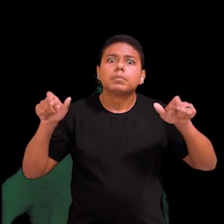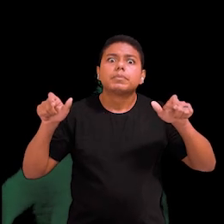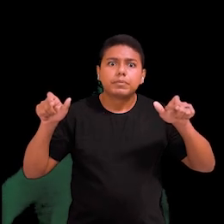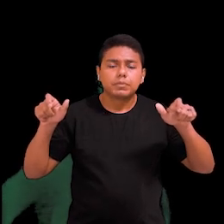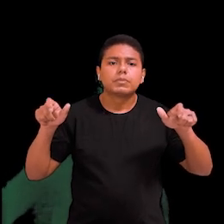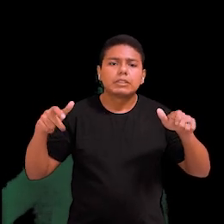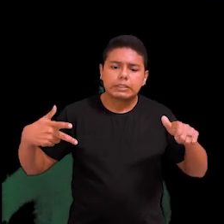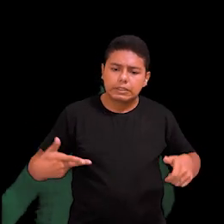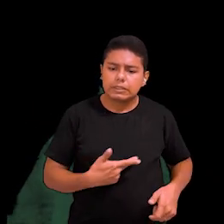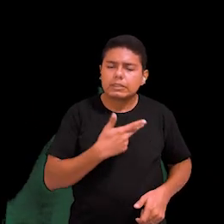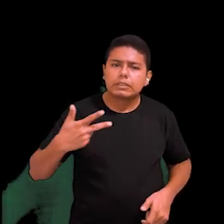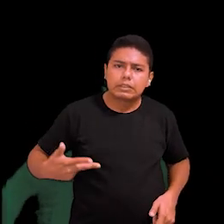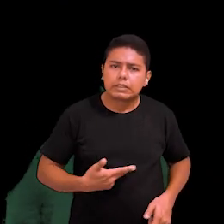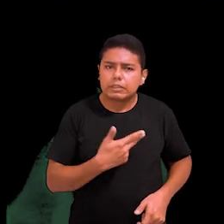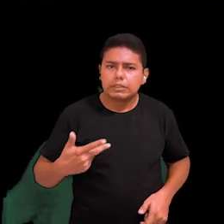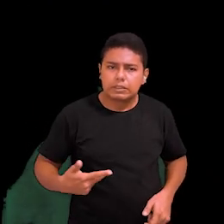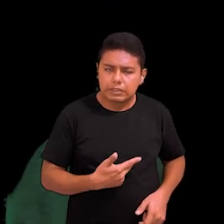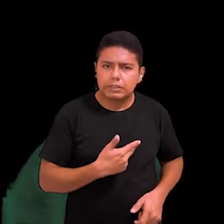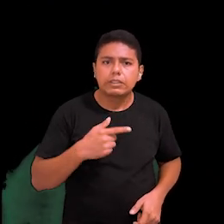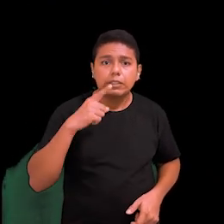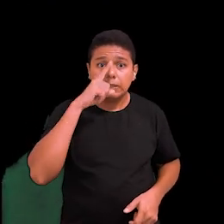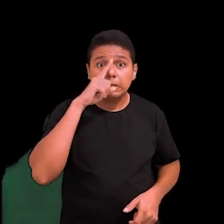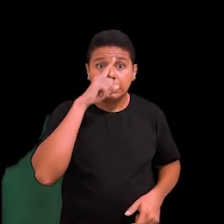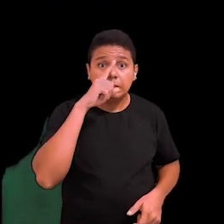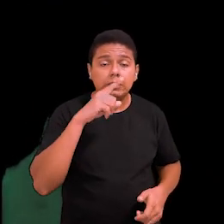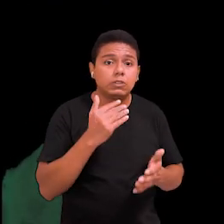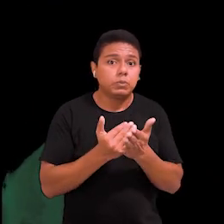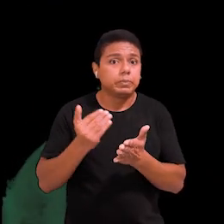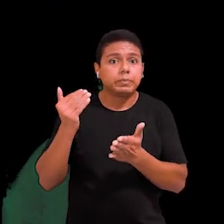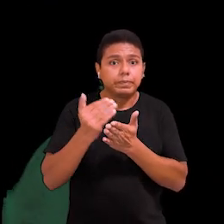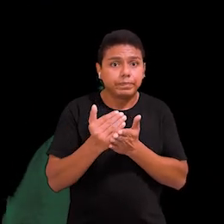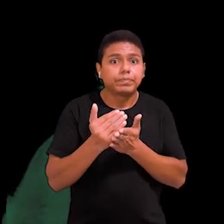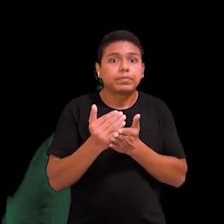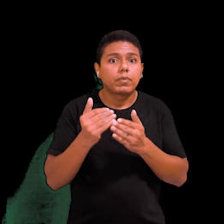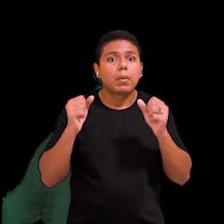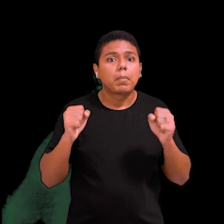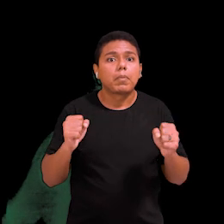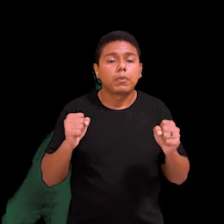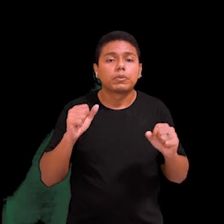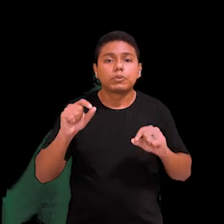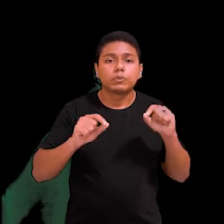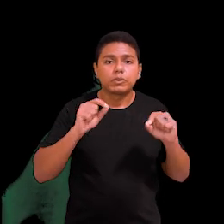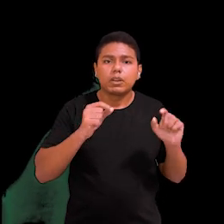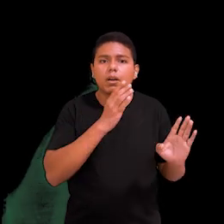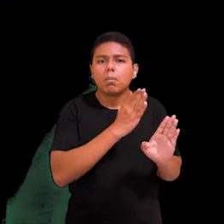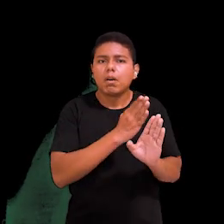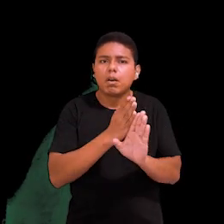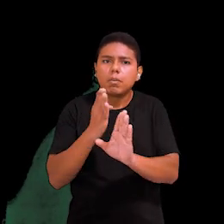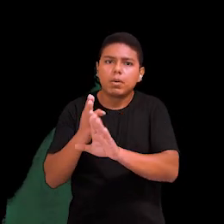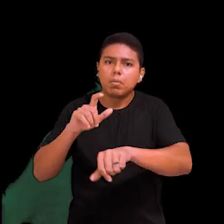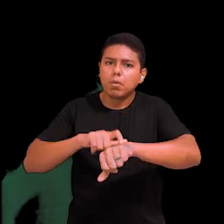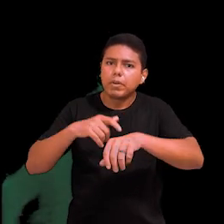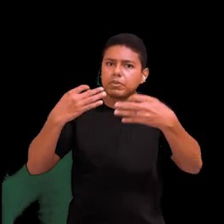vez mais pessoas sendo submetidas a cesarianas, aumentando esse risco de acretismo, que pode,